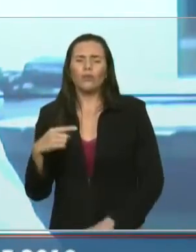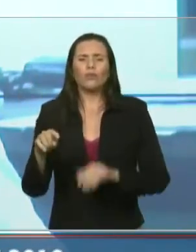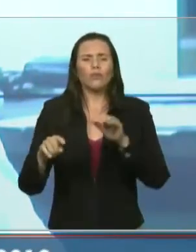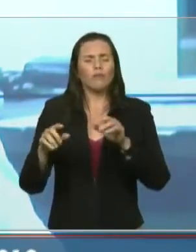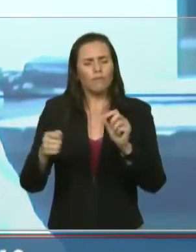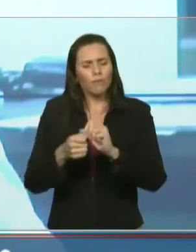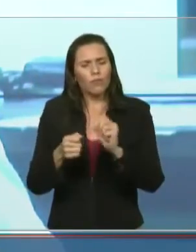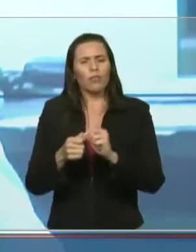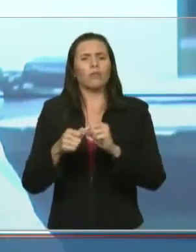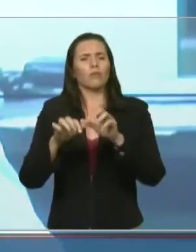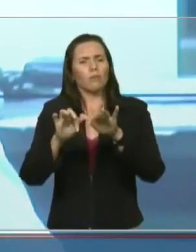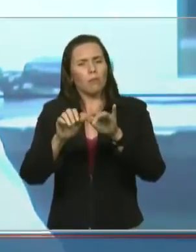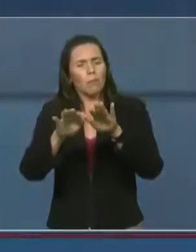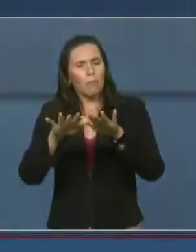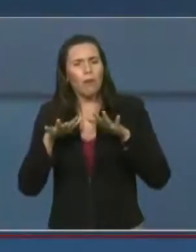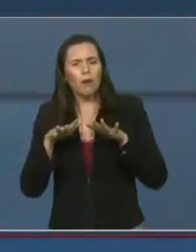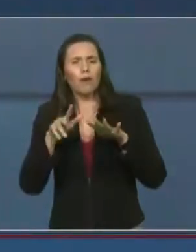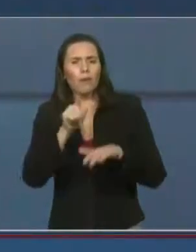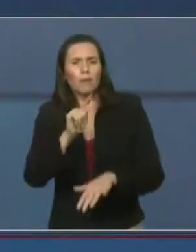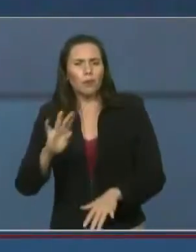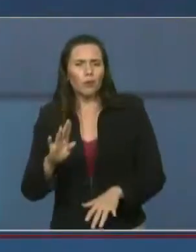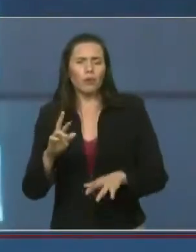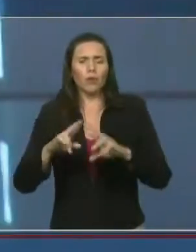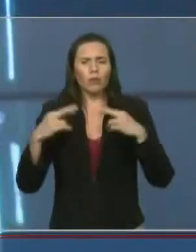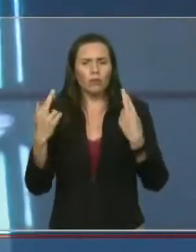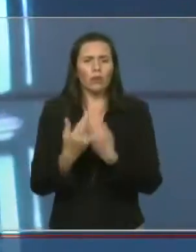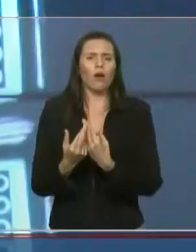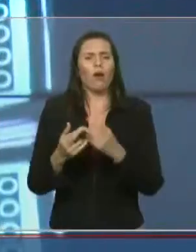da Câmara Municipal, representantes da Igreja